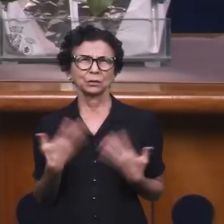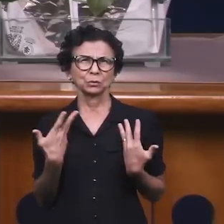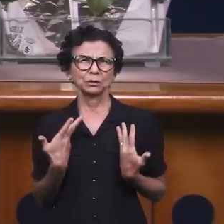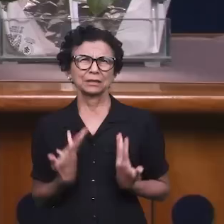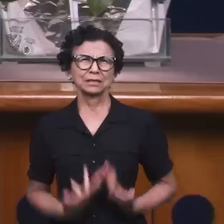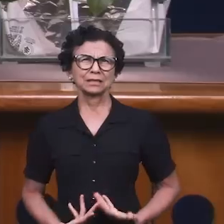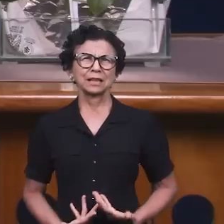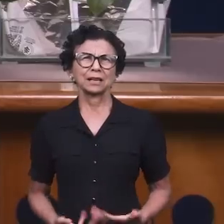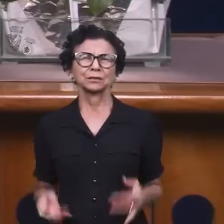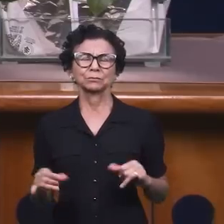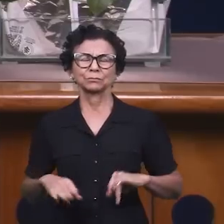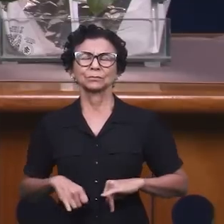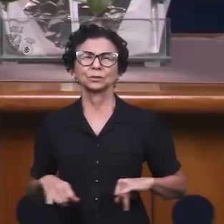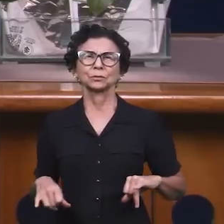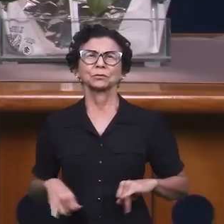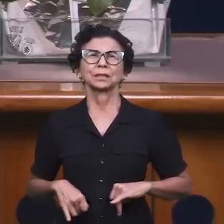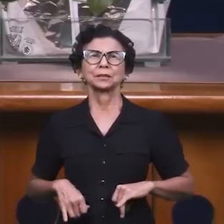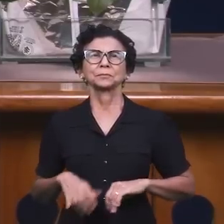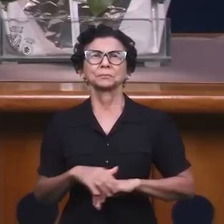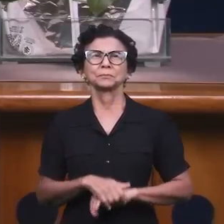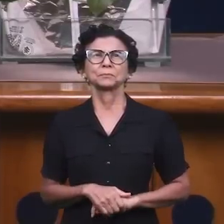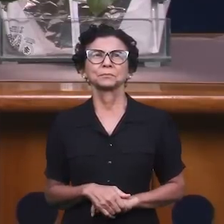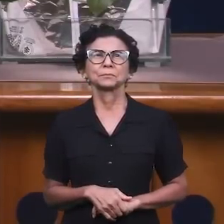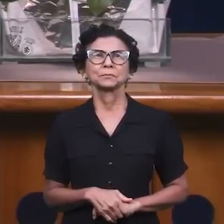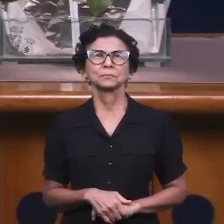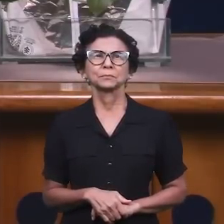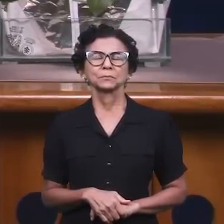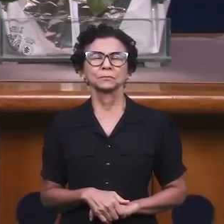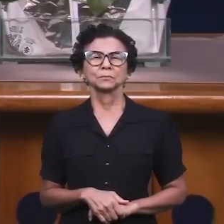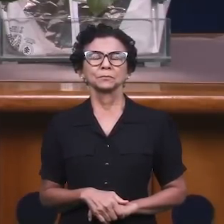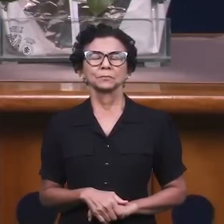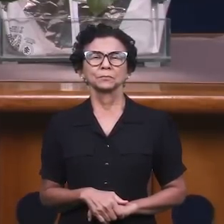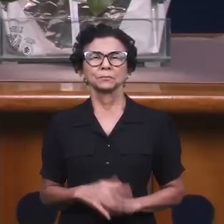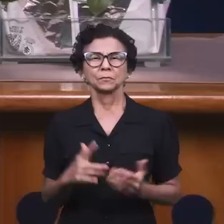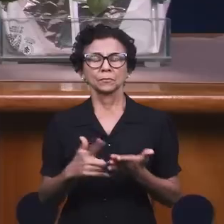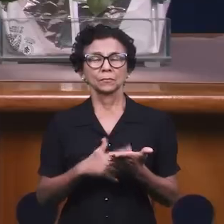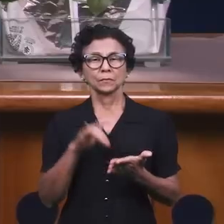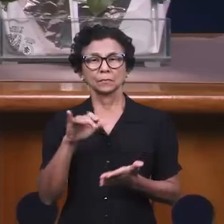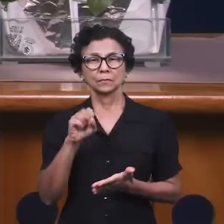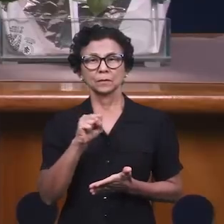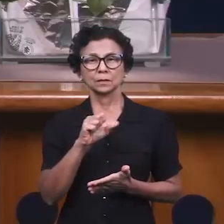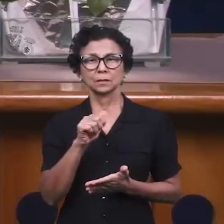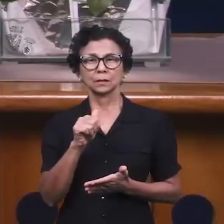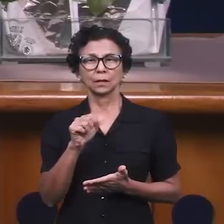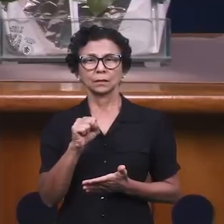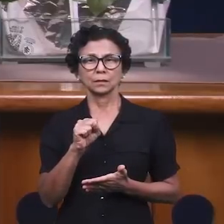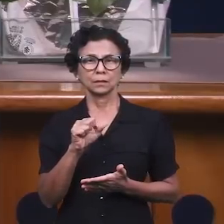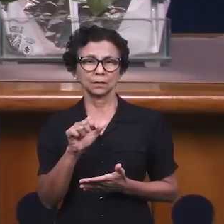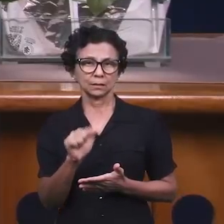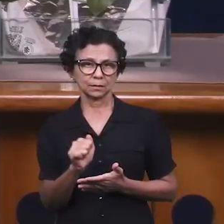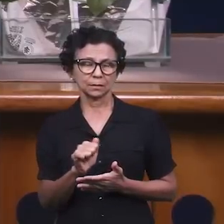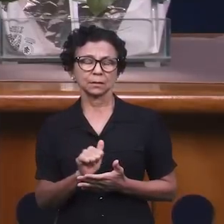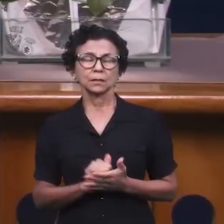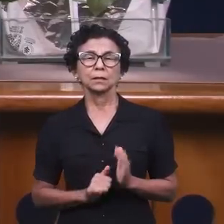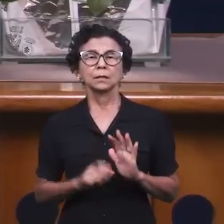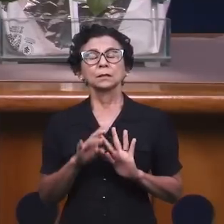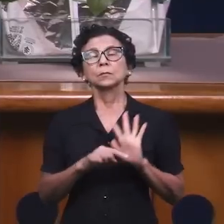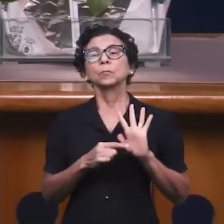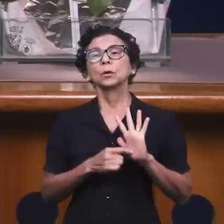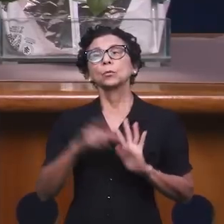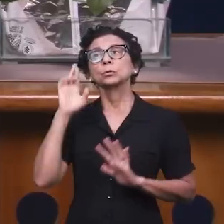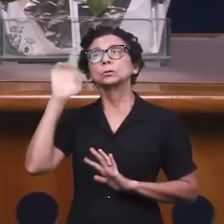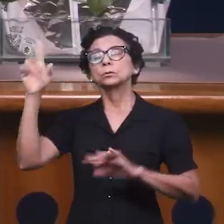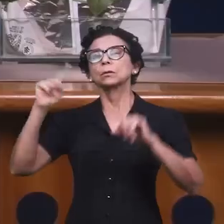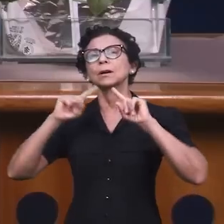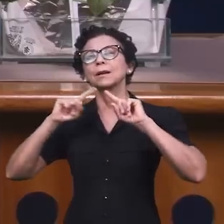sofrer. Então esse texto relatado lá em Isaías era uma reclamação do Senhor com